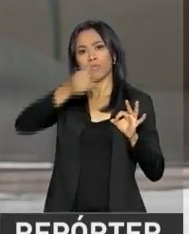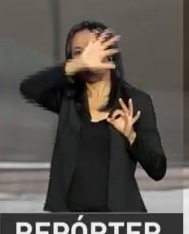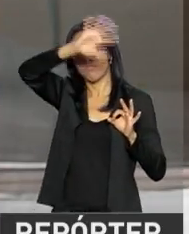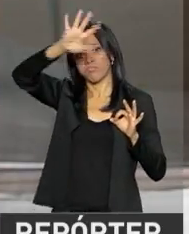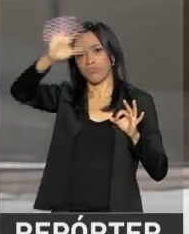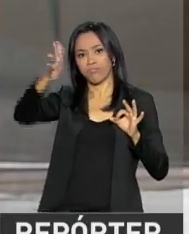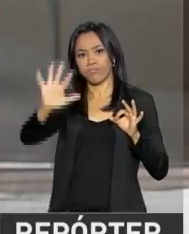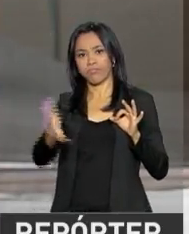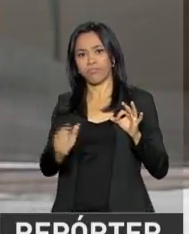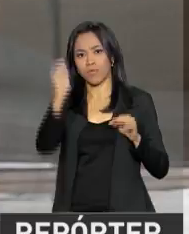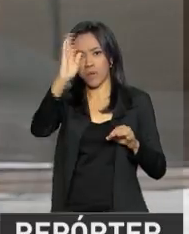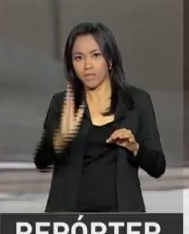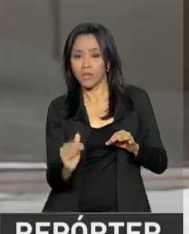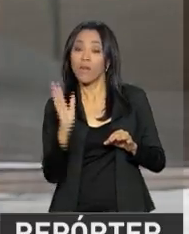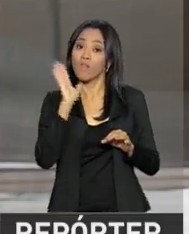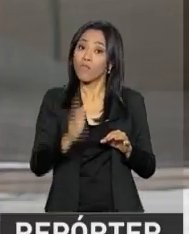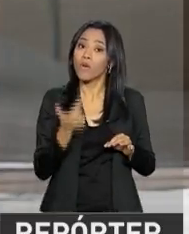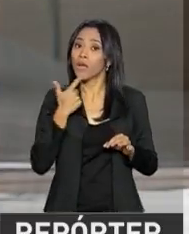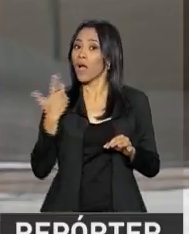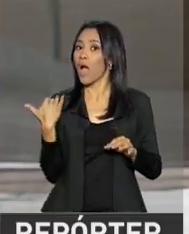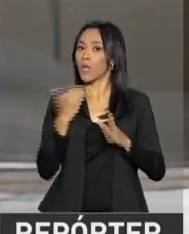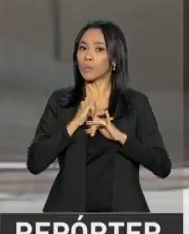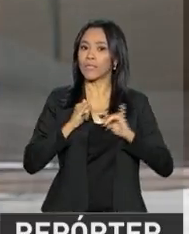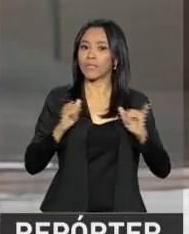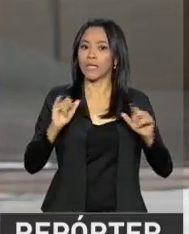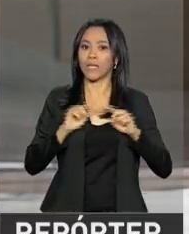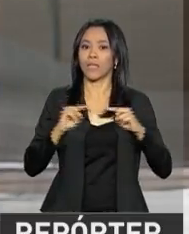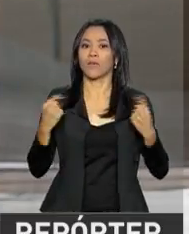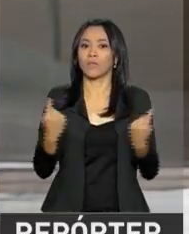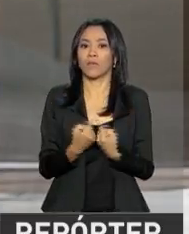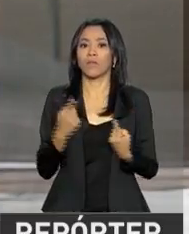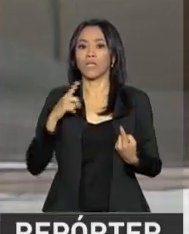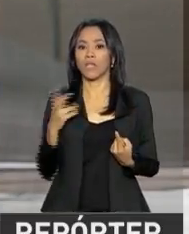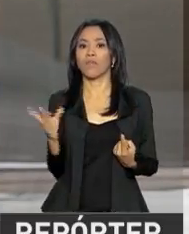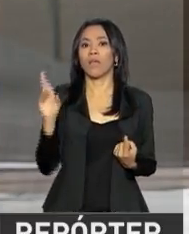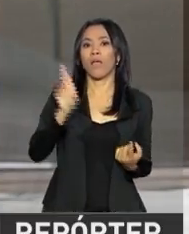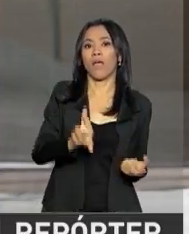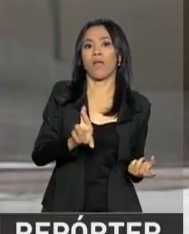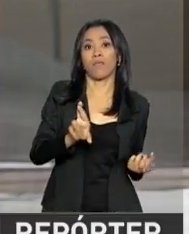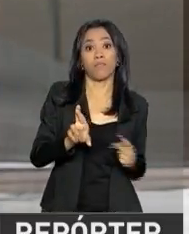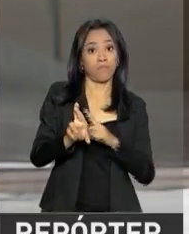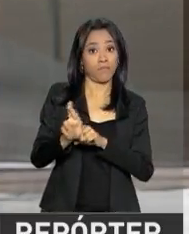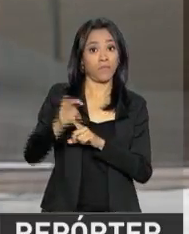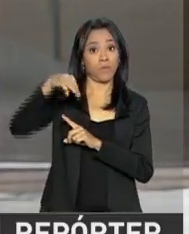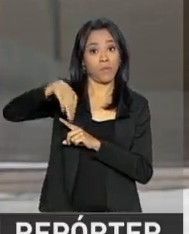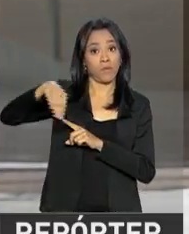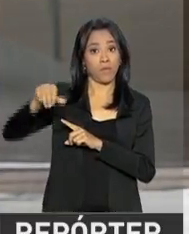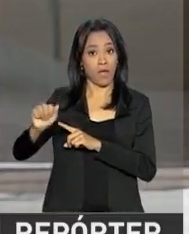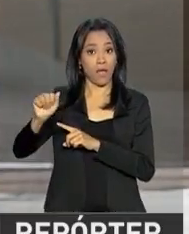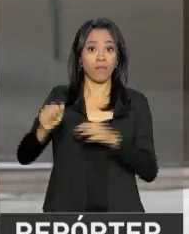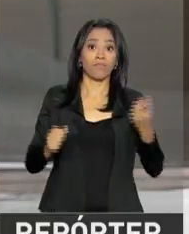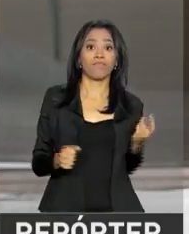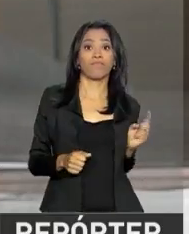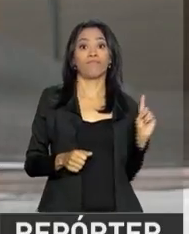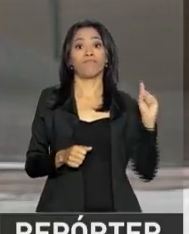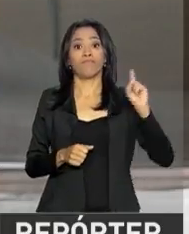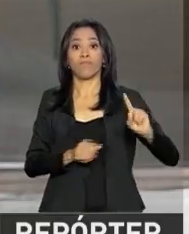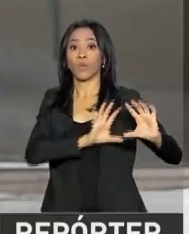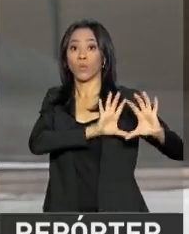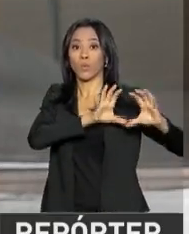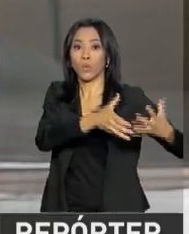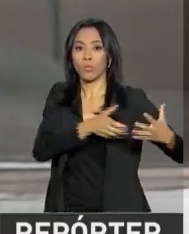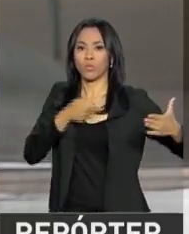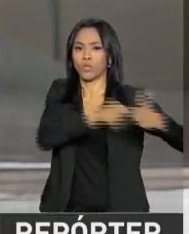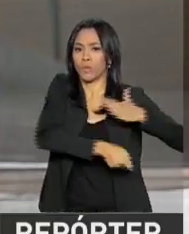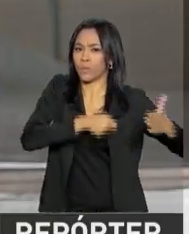anunciadas durante uma reunião que contou com representantes do ministério do meio ambiente ativistas ambientais